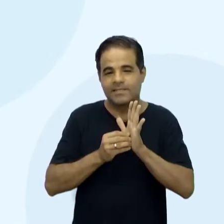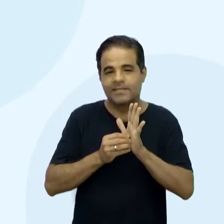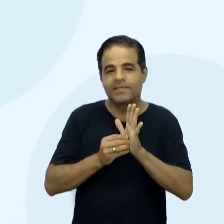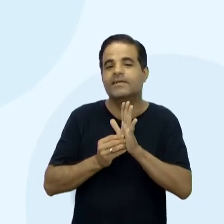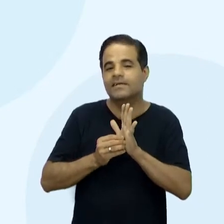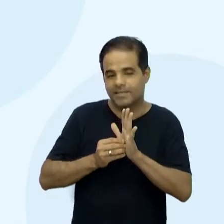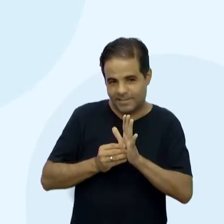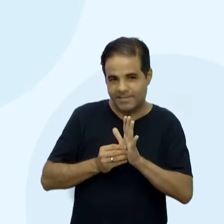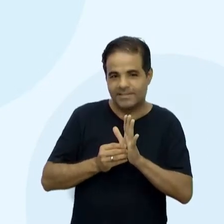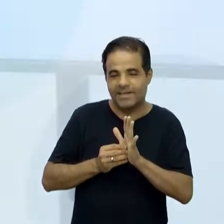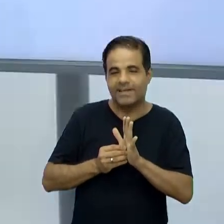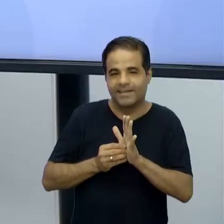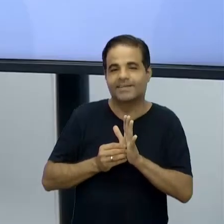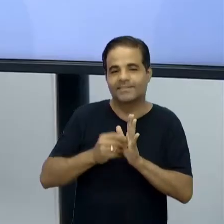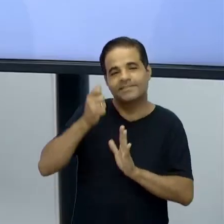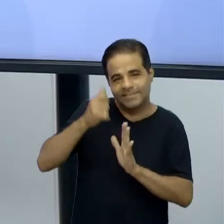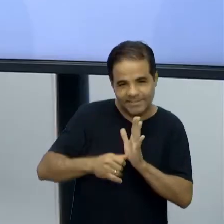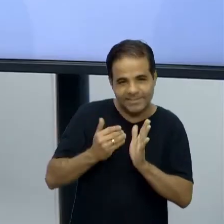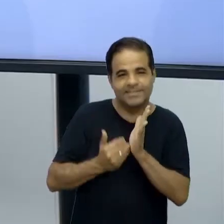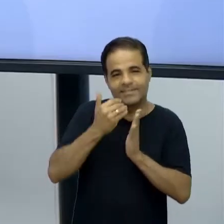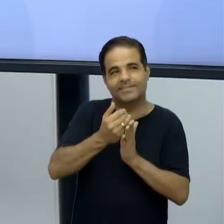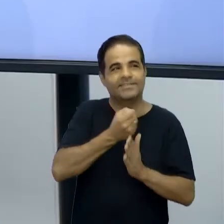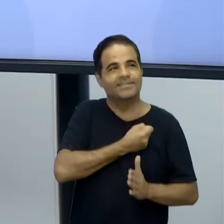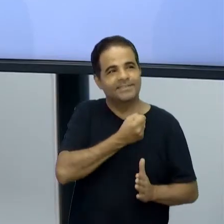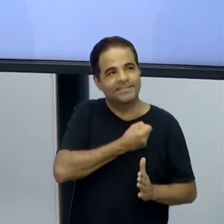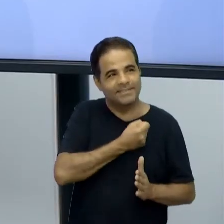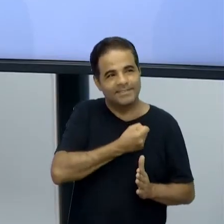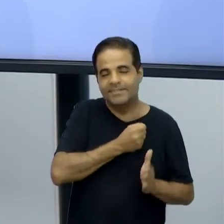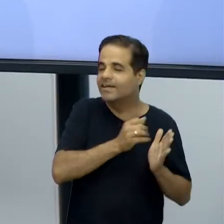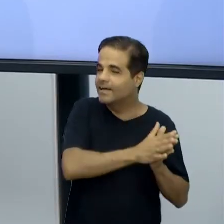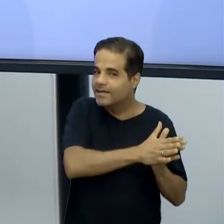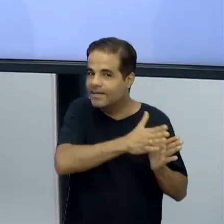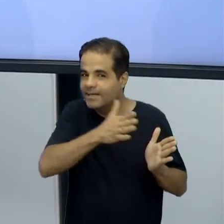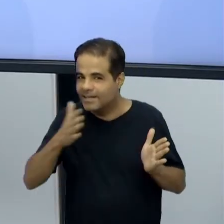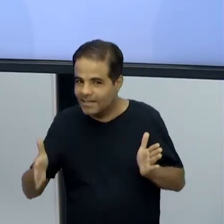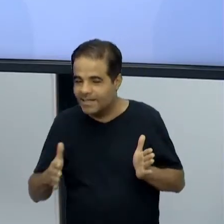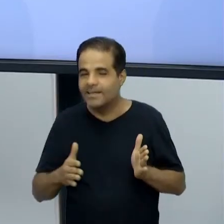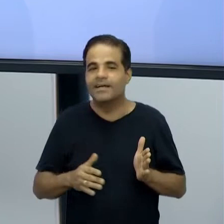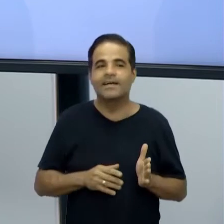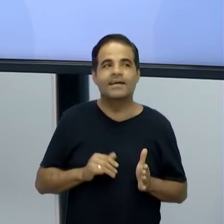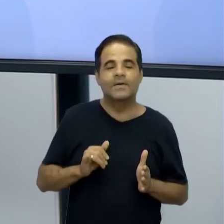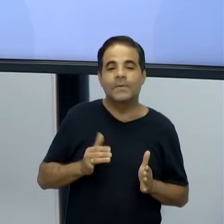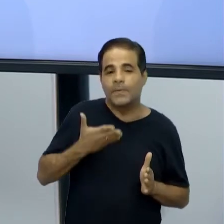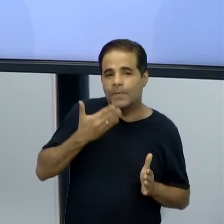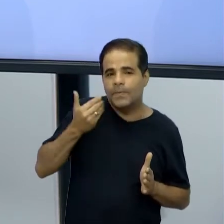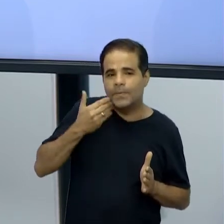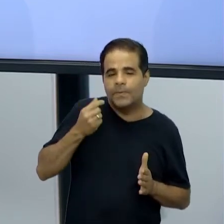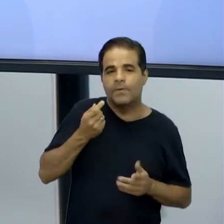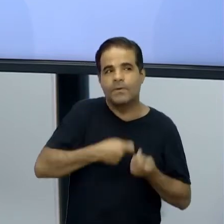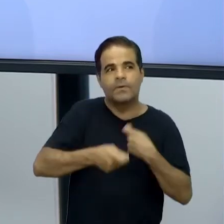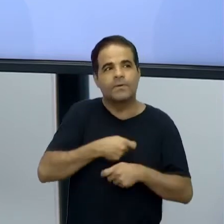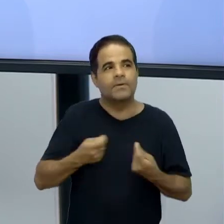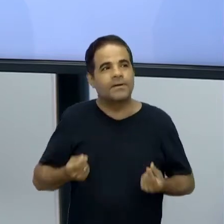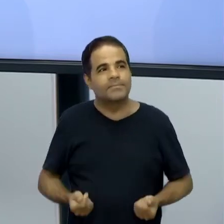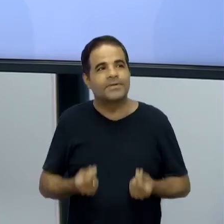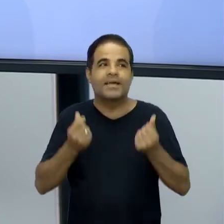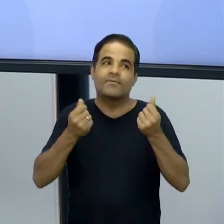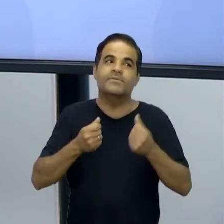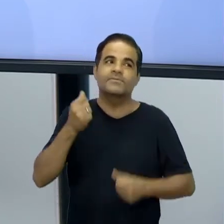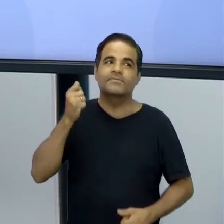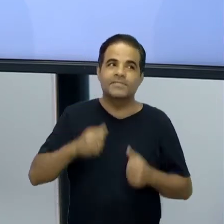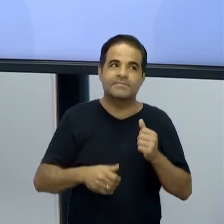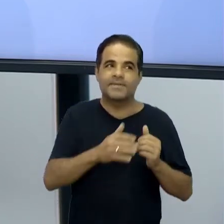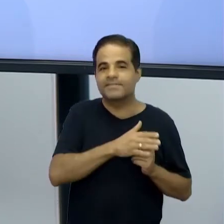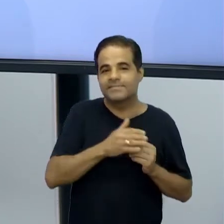juros é maior ou menor? O que será aí que tem de vantagem fazer um financiamento ou fazer um